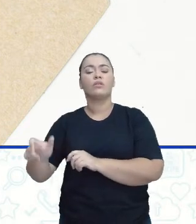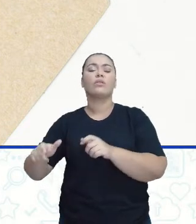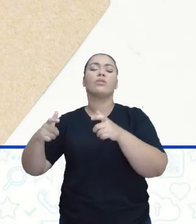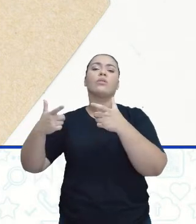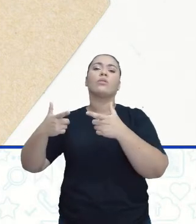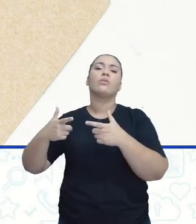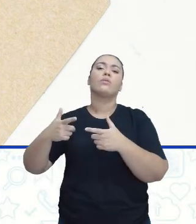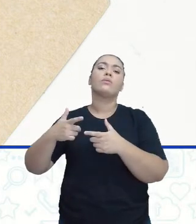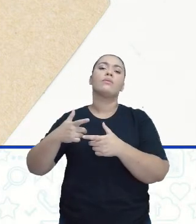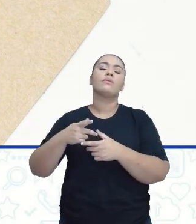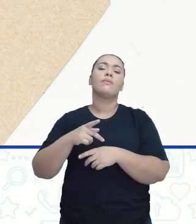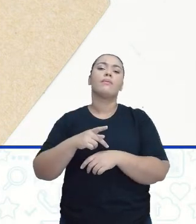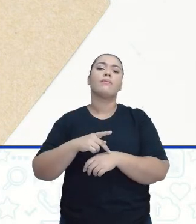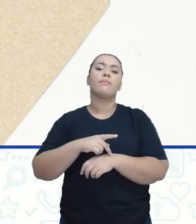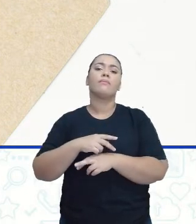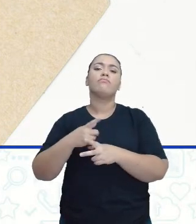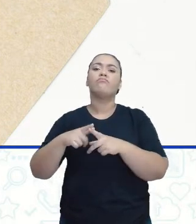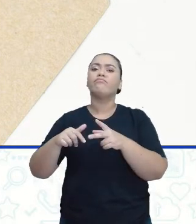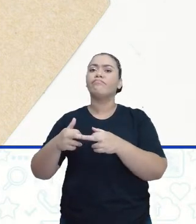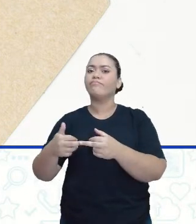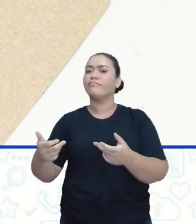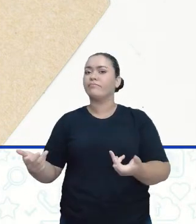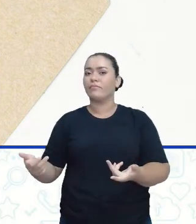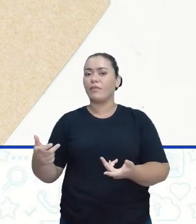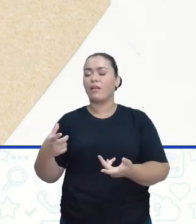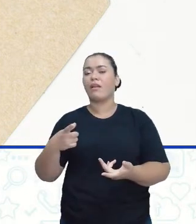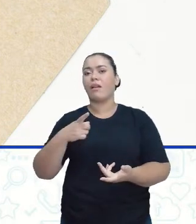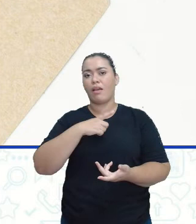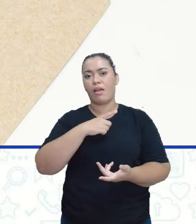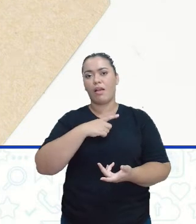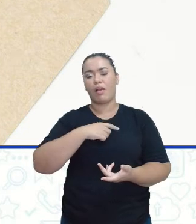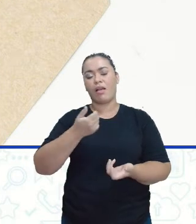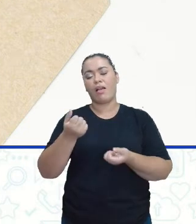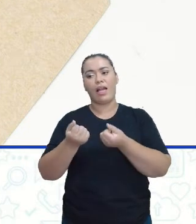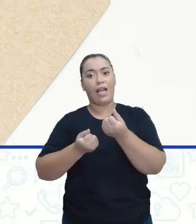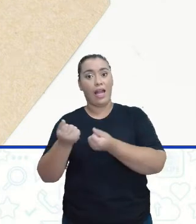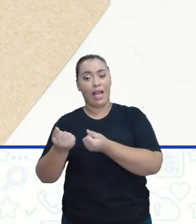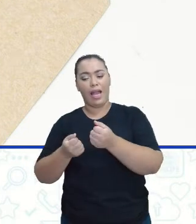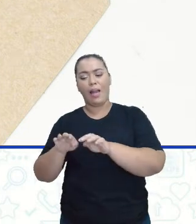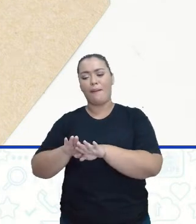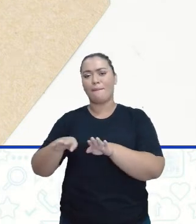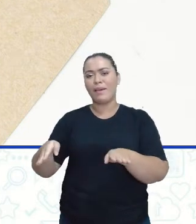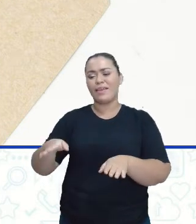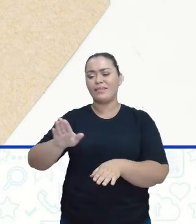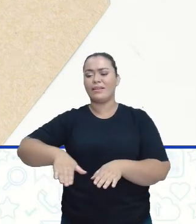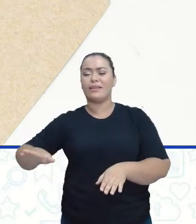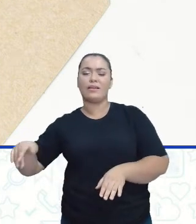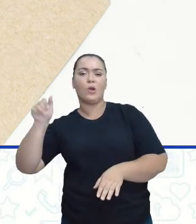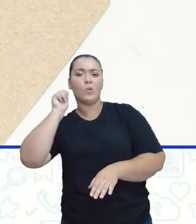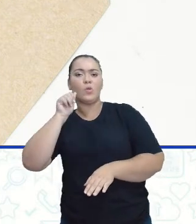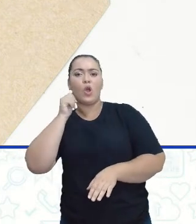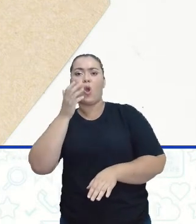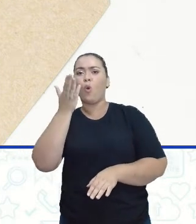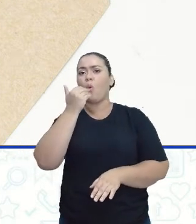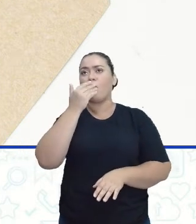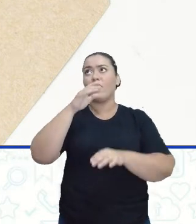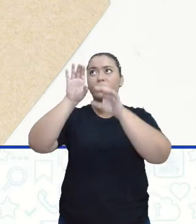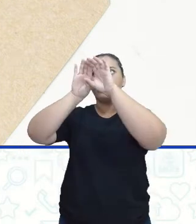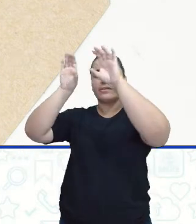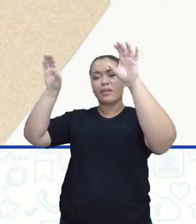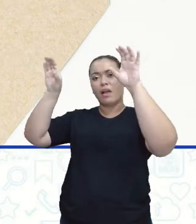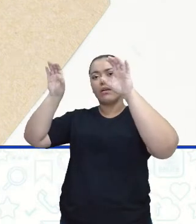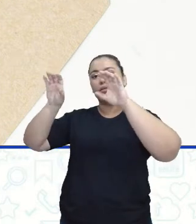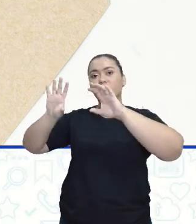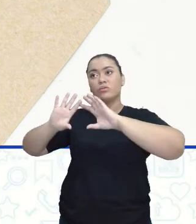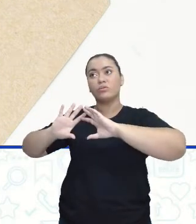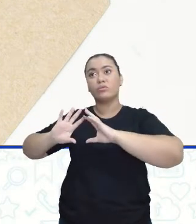lugares, sentimentos, noções e qualidades, entre outros. Então, ó, carro, mesa, criança, mulher, comida, céu.